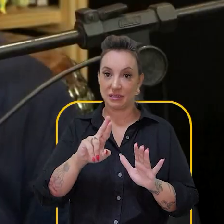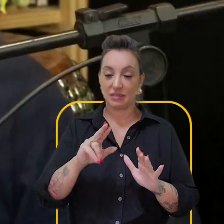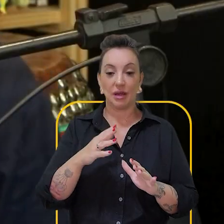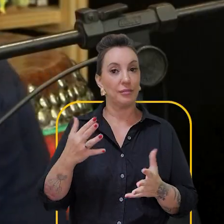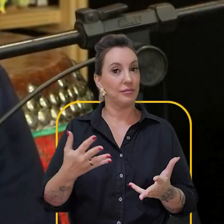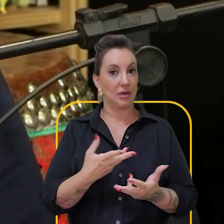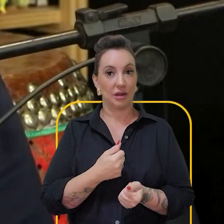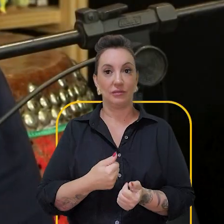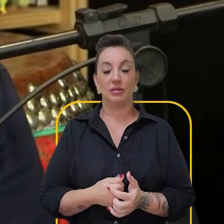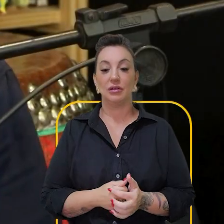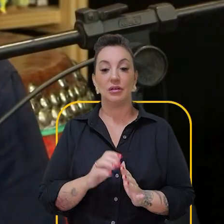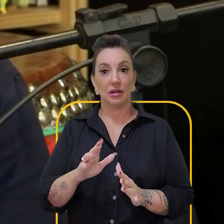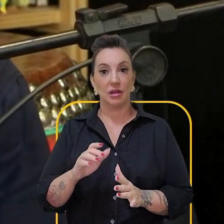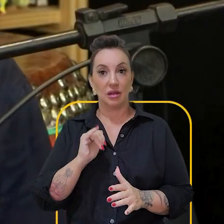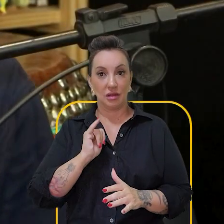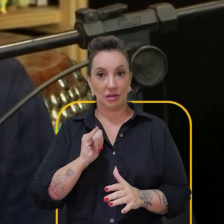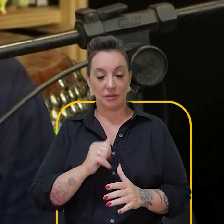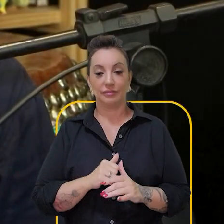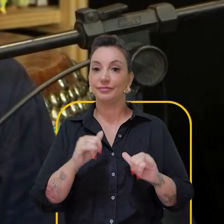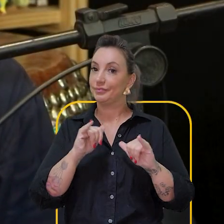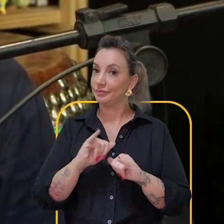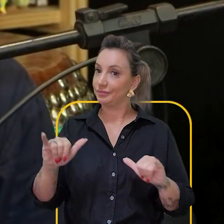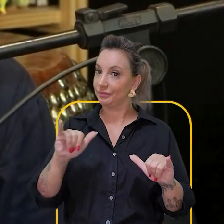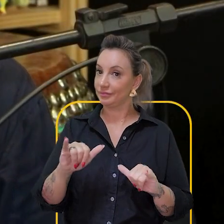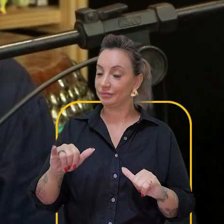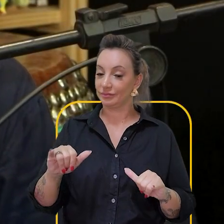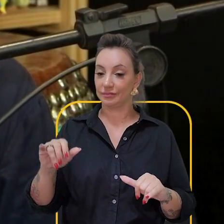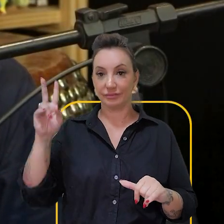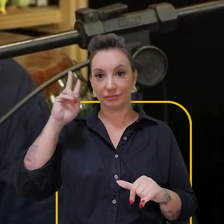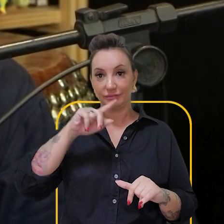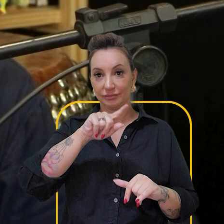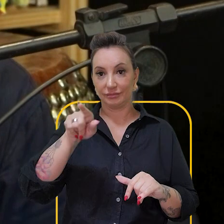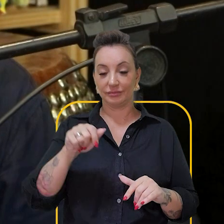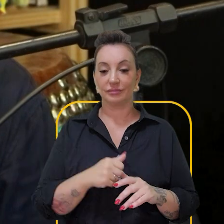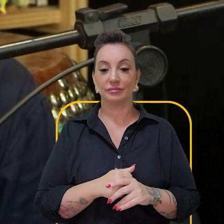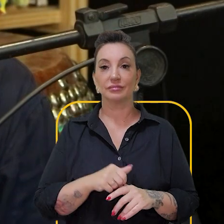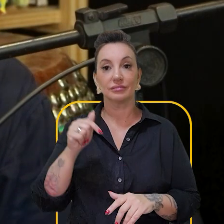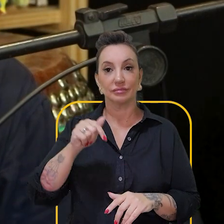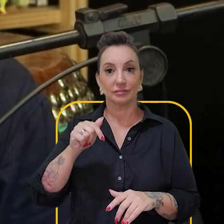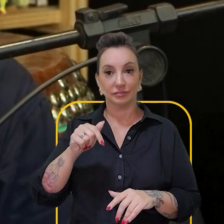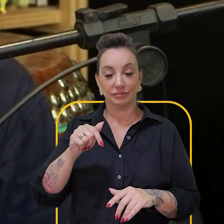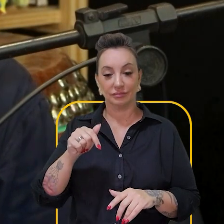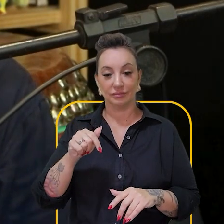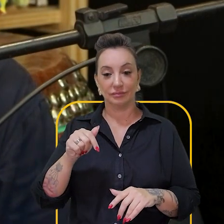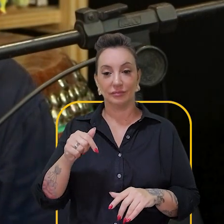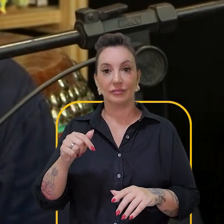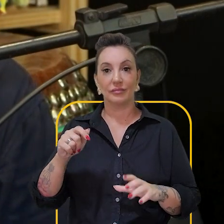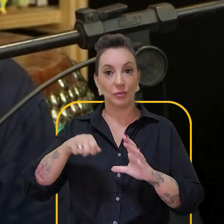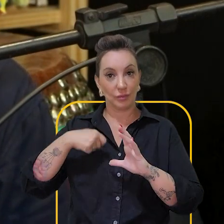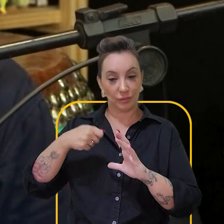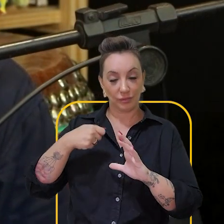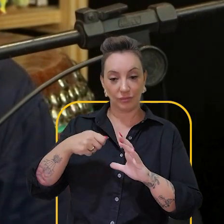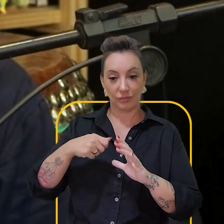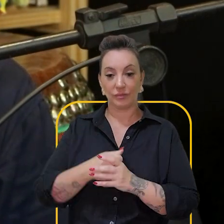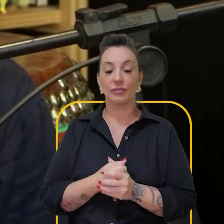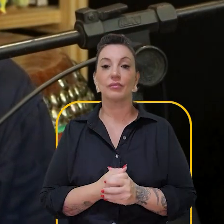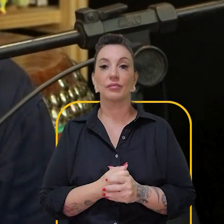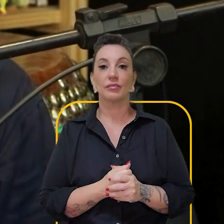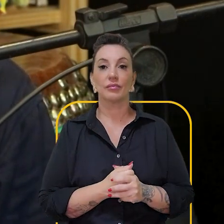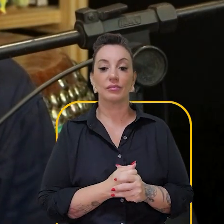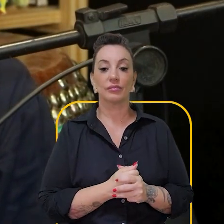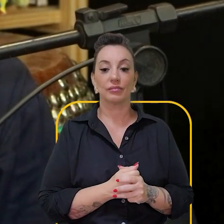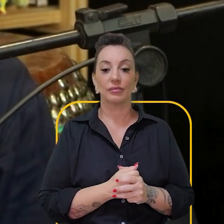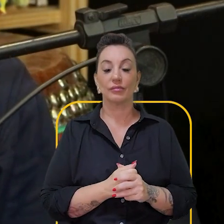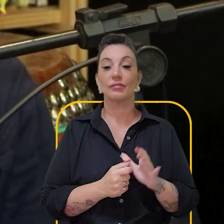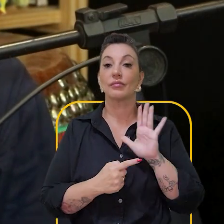né então maravilhoso mas deixa eu só fazer um merchan aqui lembrando vocês que esse episódio que a gente tá gravando aqui com c fudo